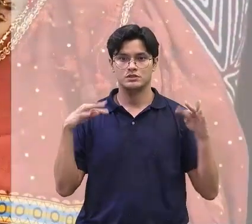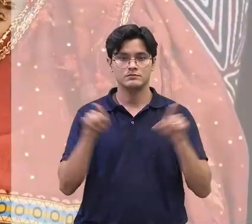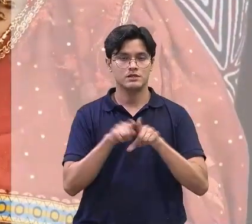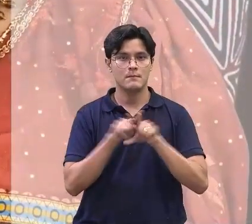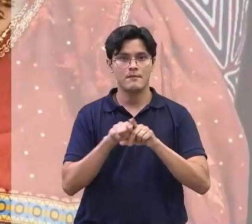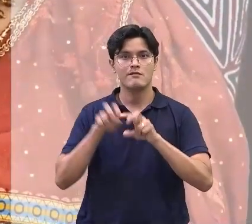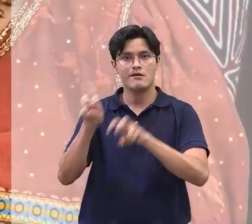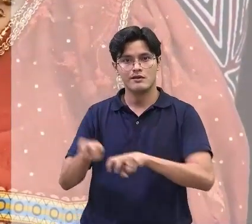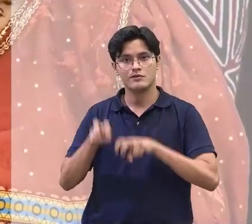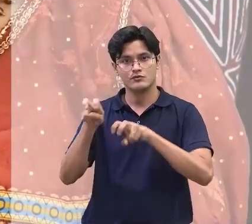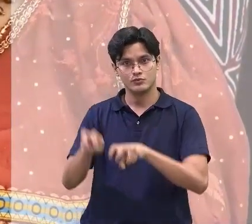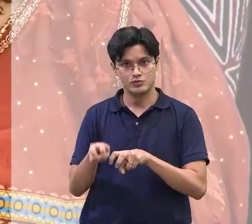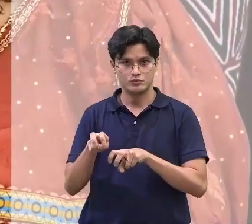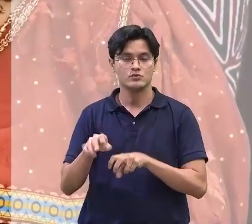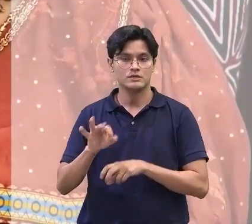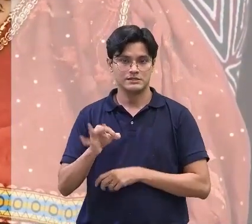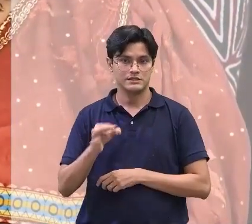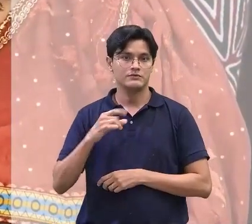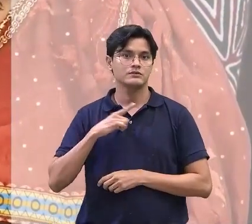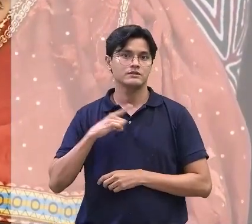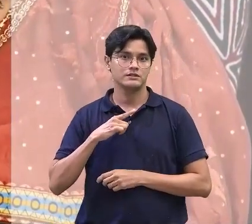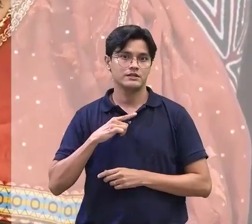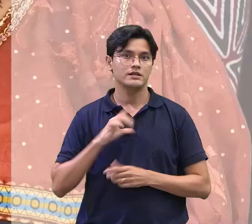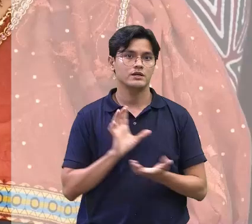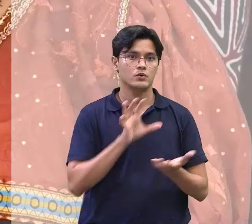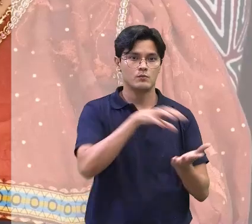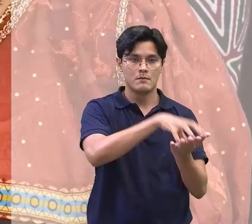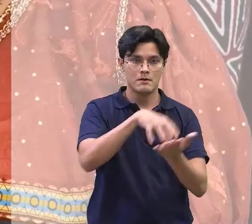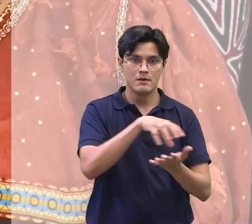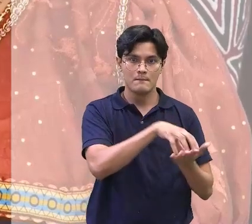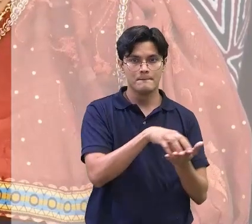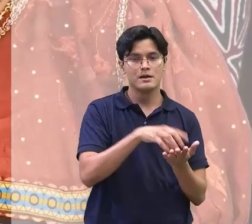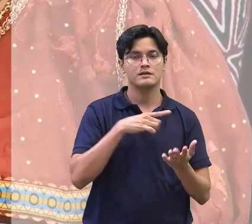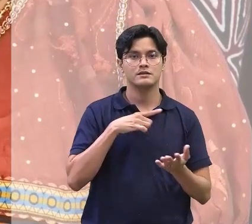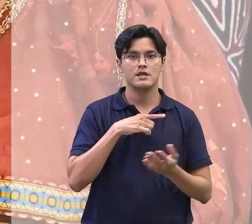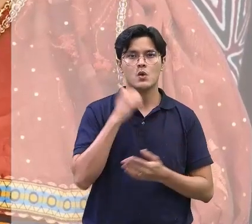Gunayala é o arquipélago onde as mulheres comandam e ditam as regras.